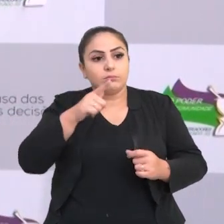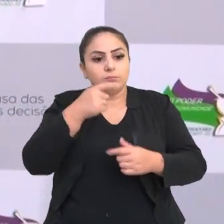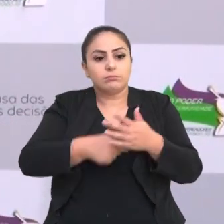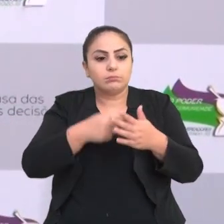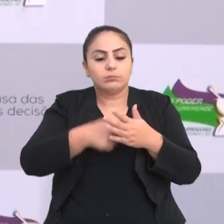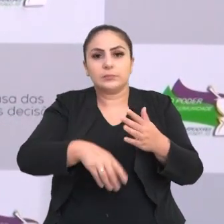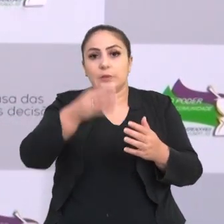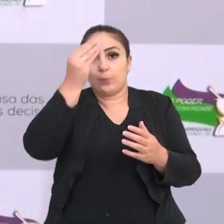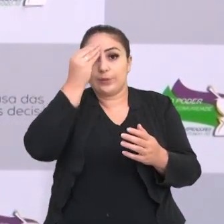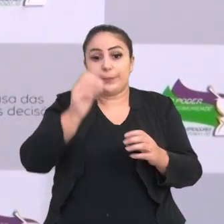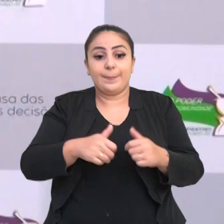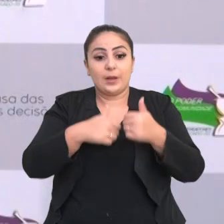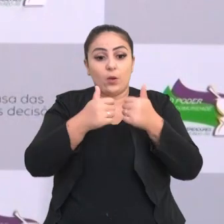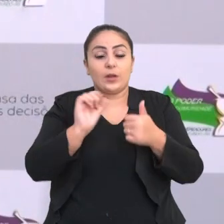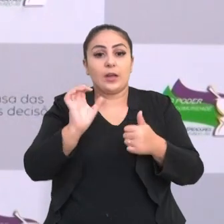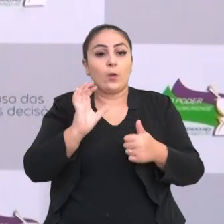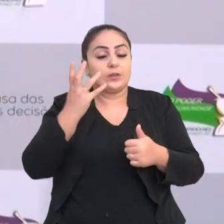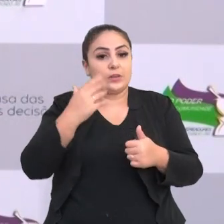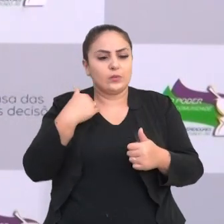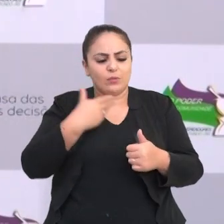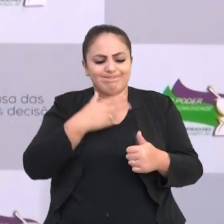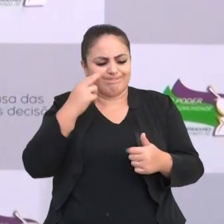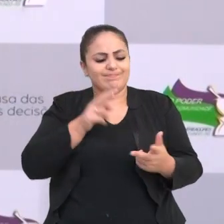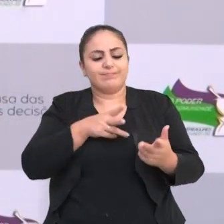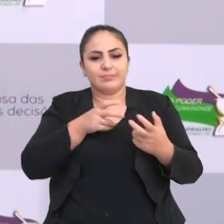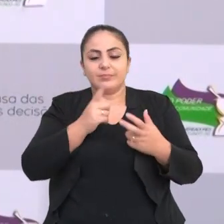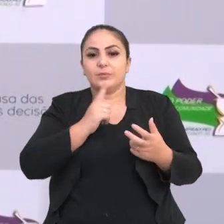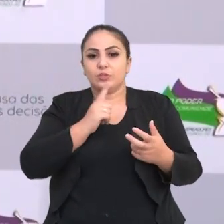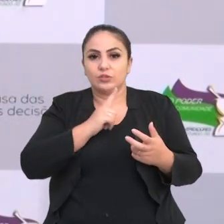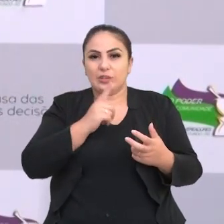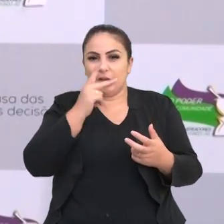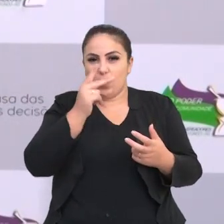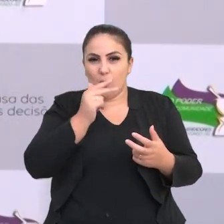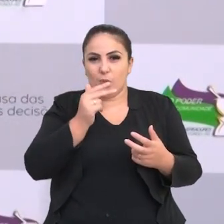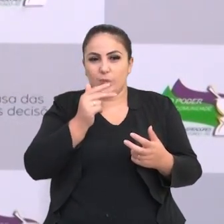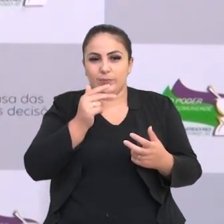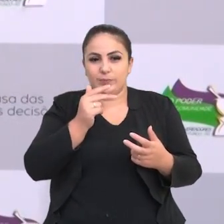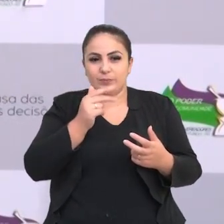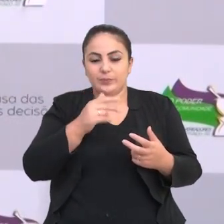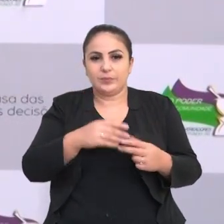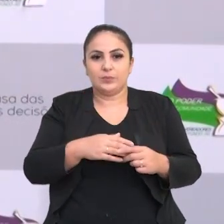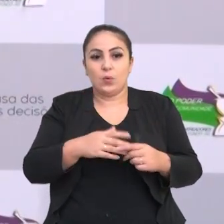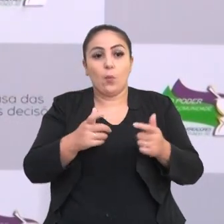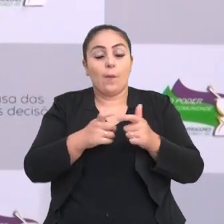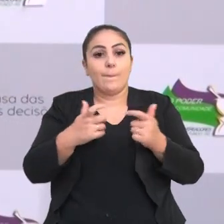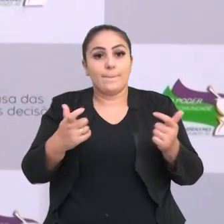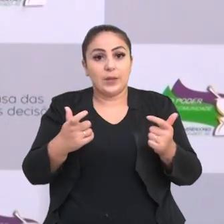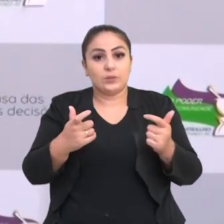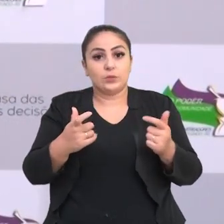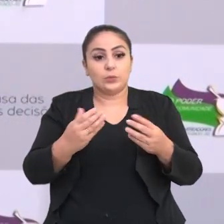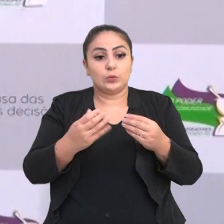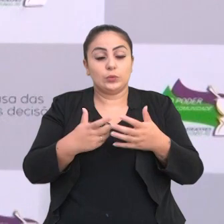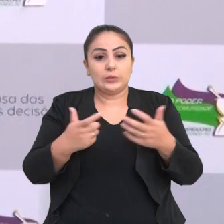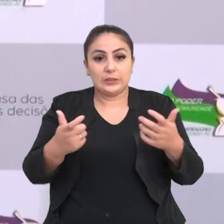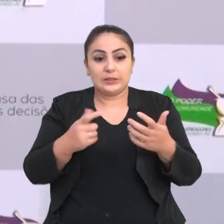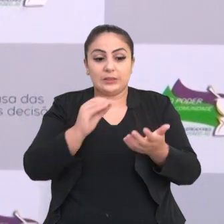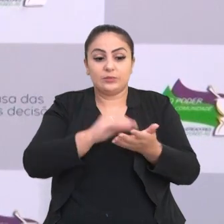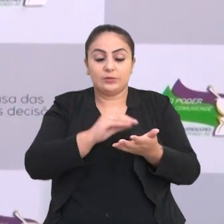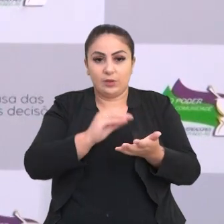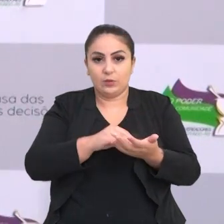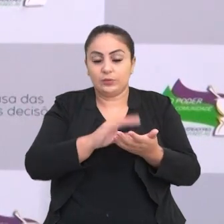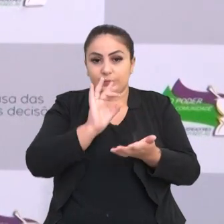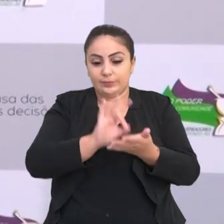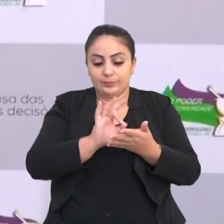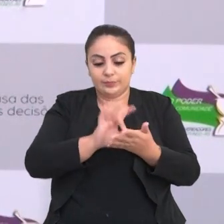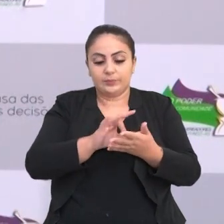tentou entender melhor o que havia e acabou verificando que tinha um aumento significativo do